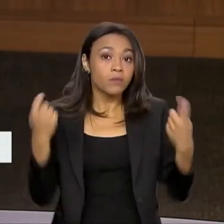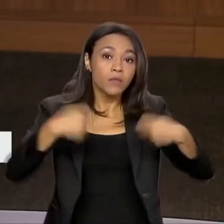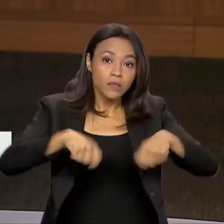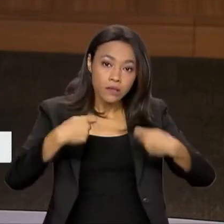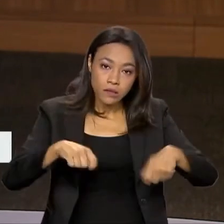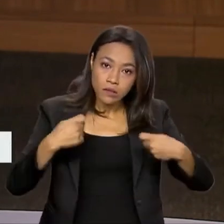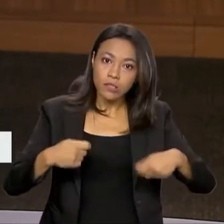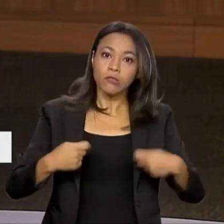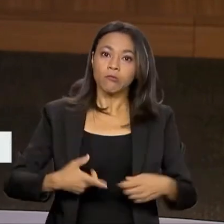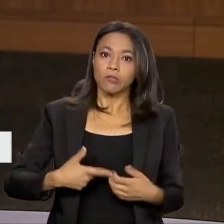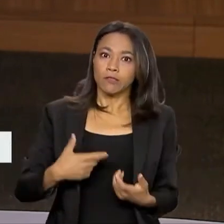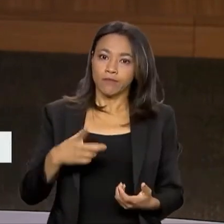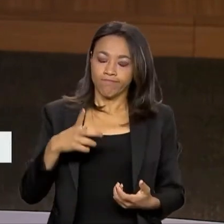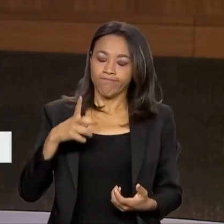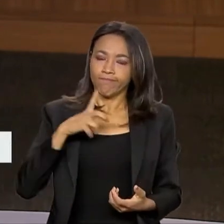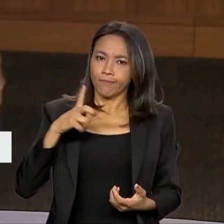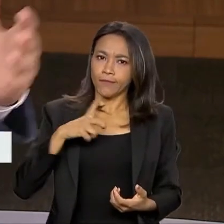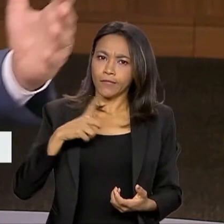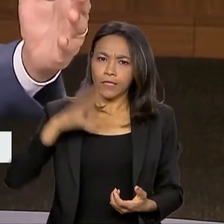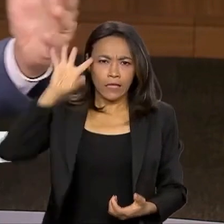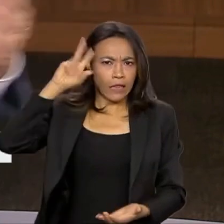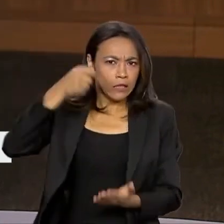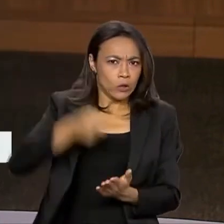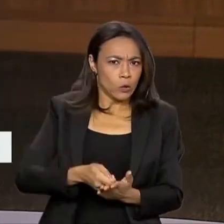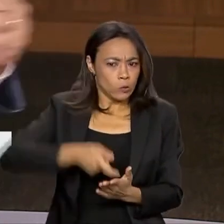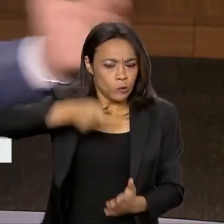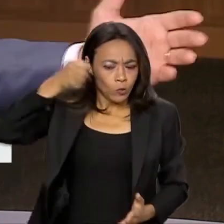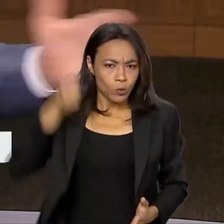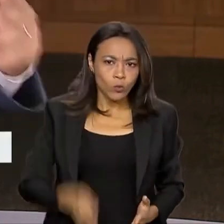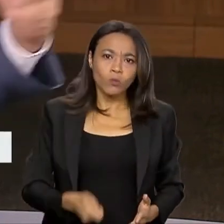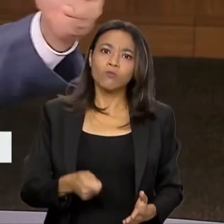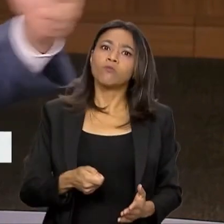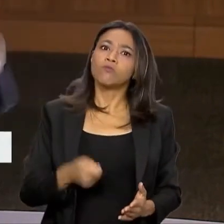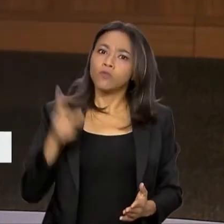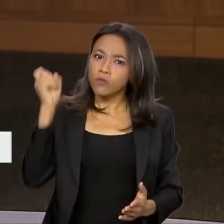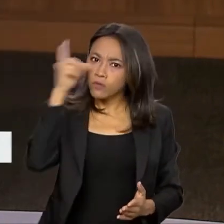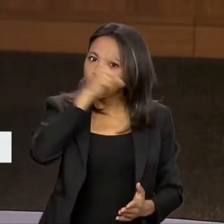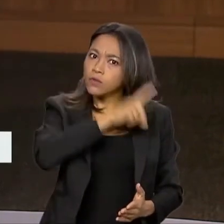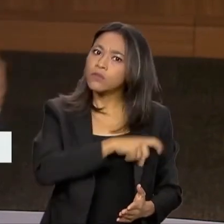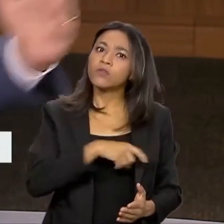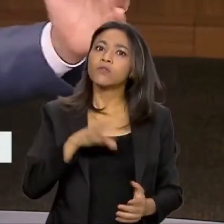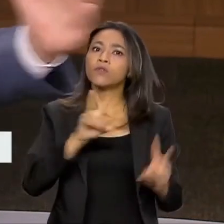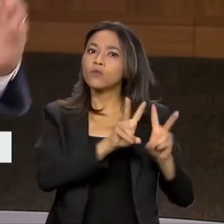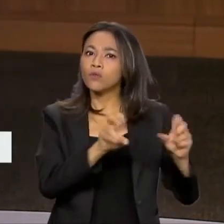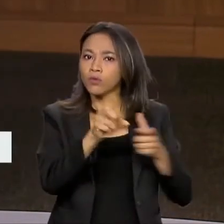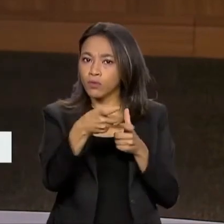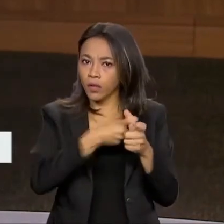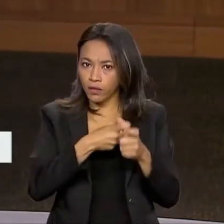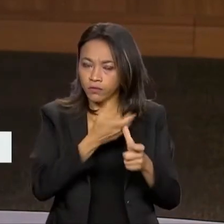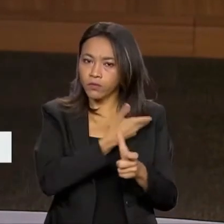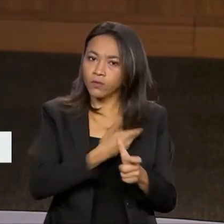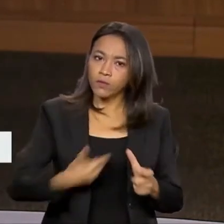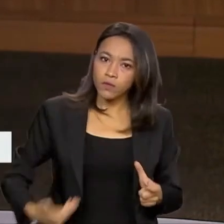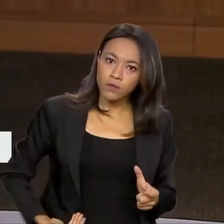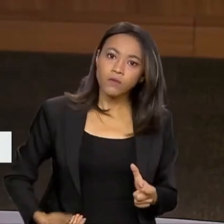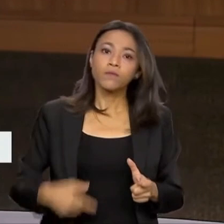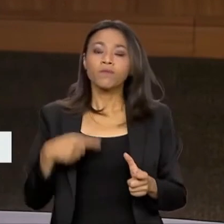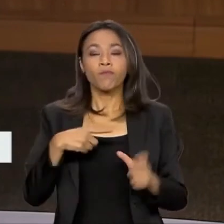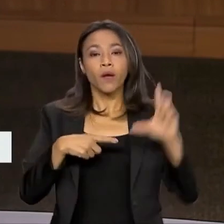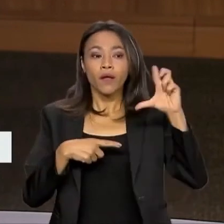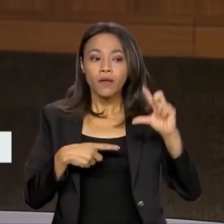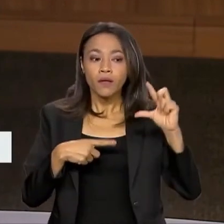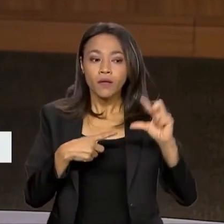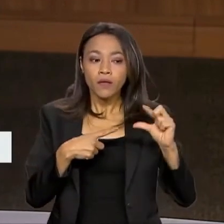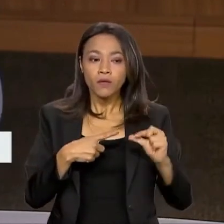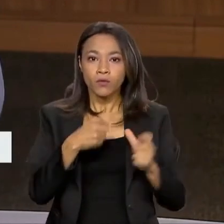medidas duras do ponto de vista fiscal para trazer o chamado déficit público né Por Um patamar cada vez menor